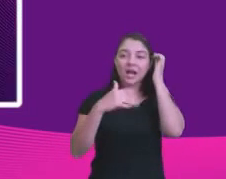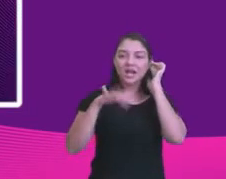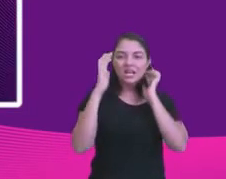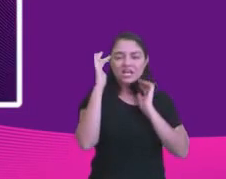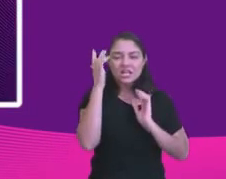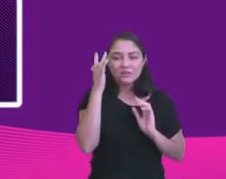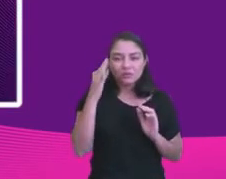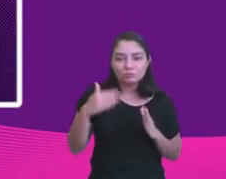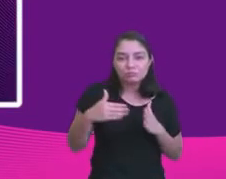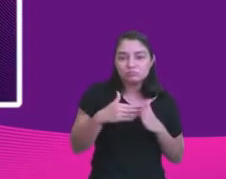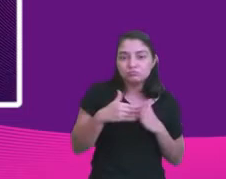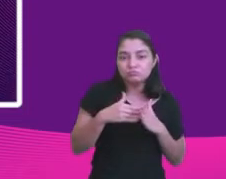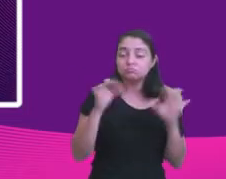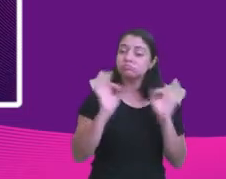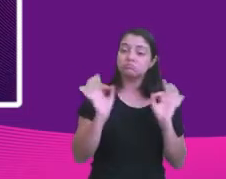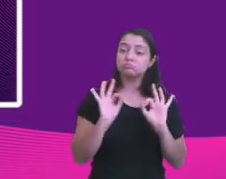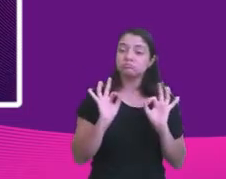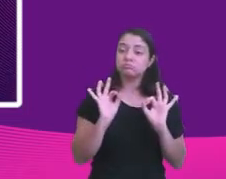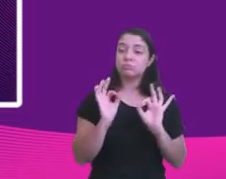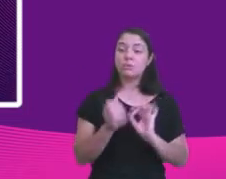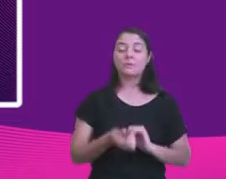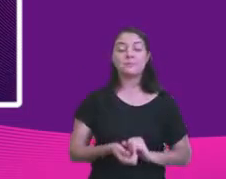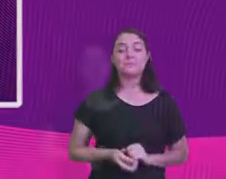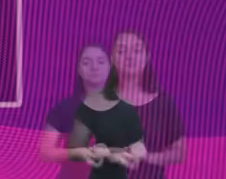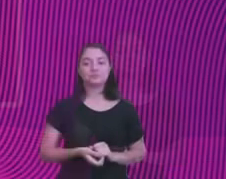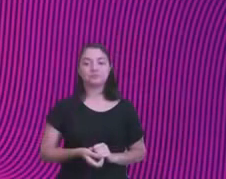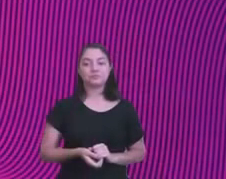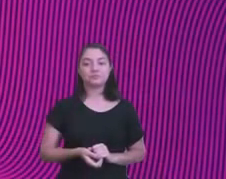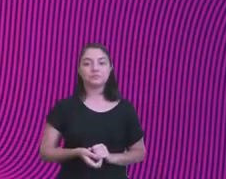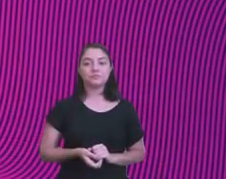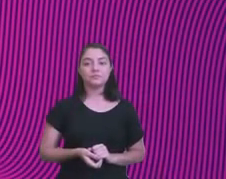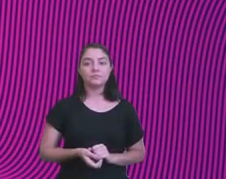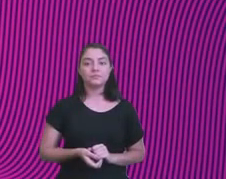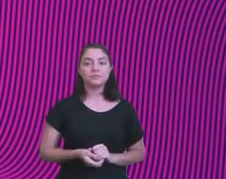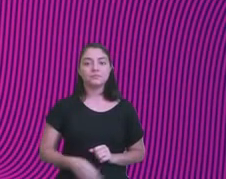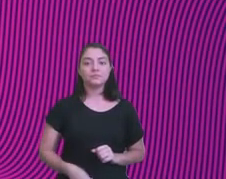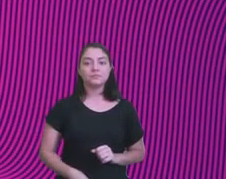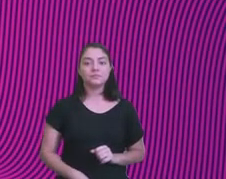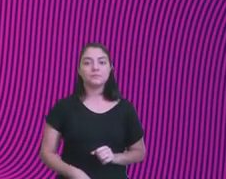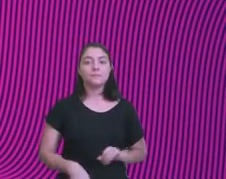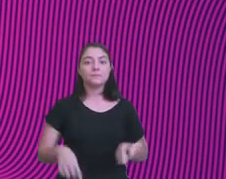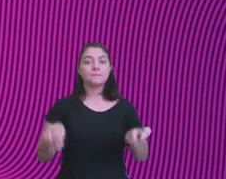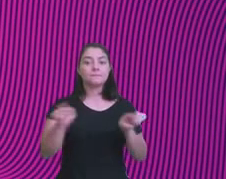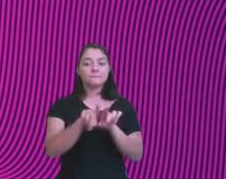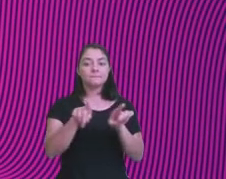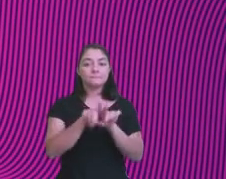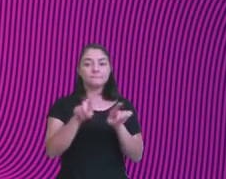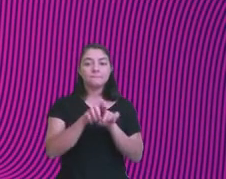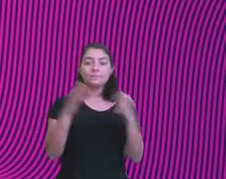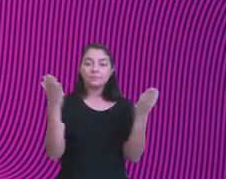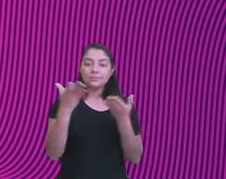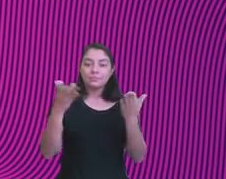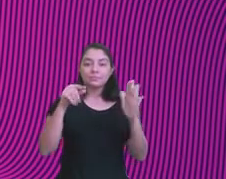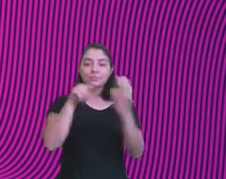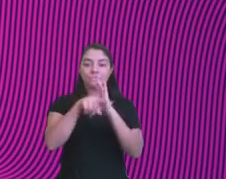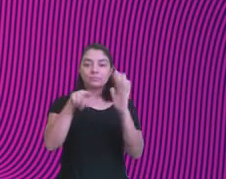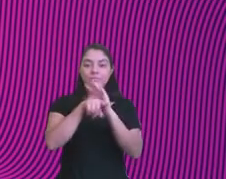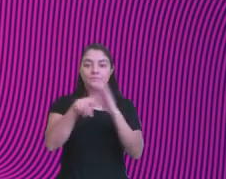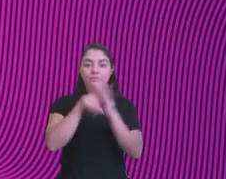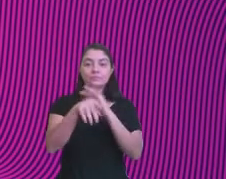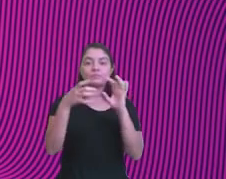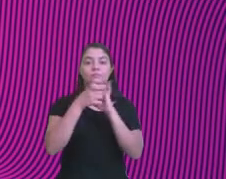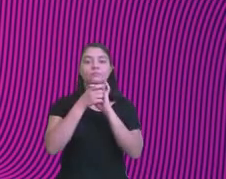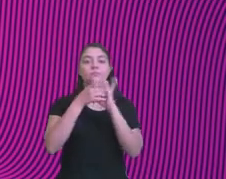obstrução. Bom, então, abrindo aqui para as nossas perguntas, nesse caso, novamente,